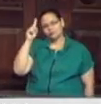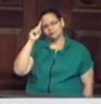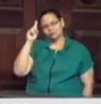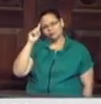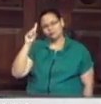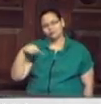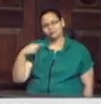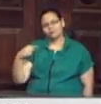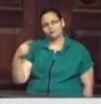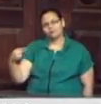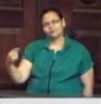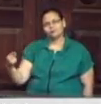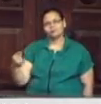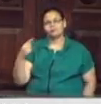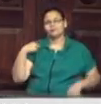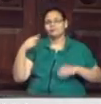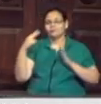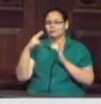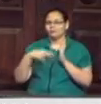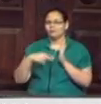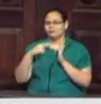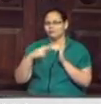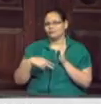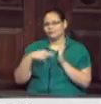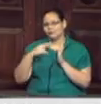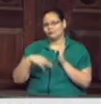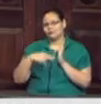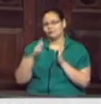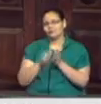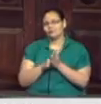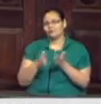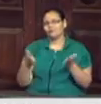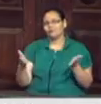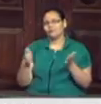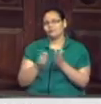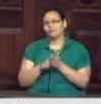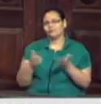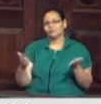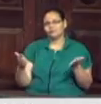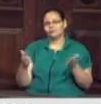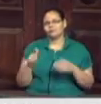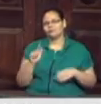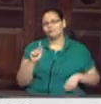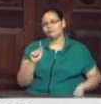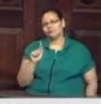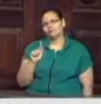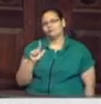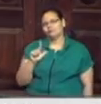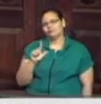cotidianamente, ao ler o jornal O Globo,